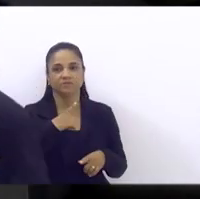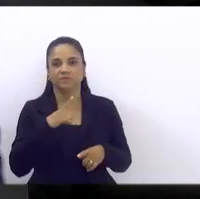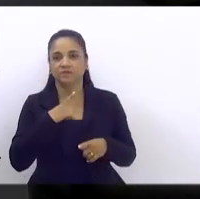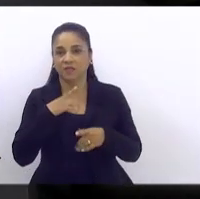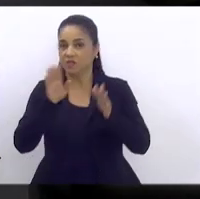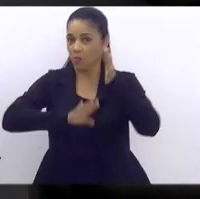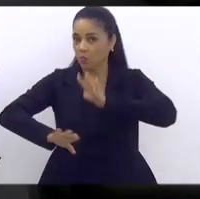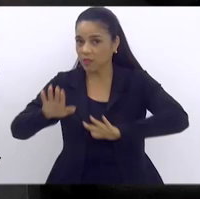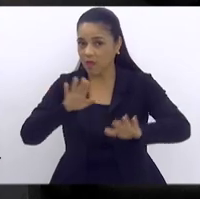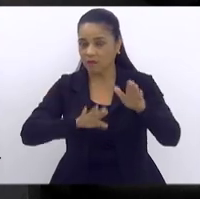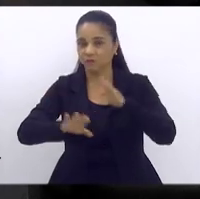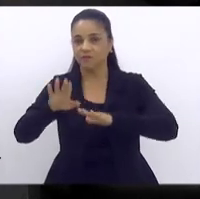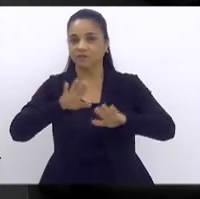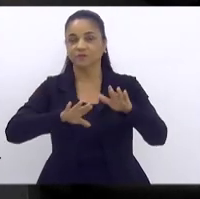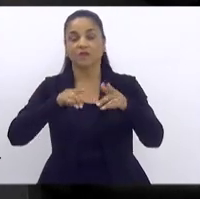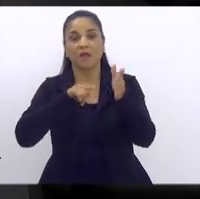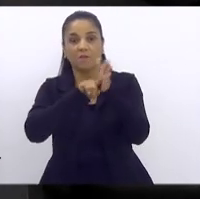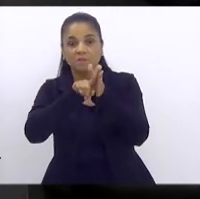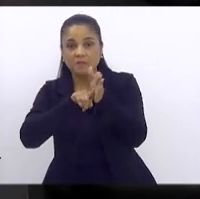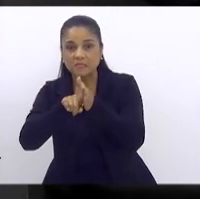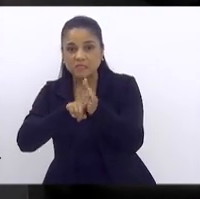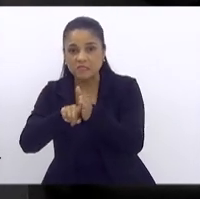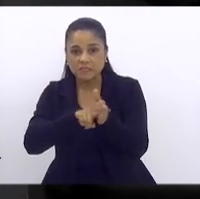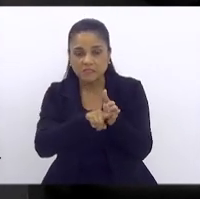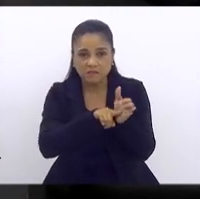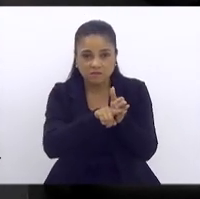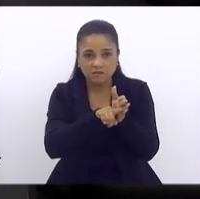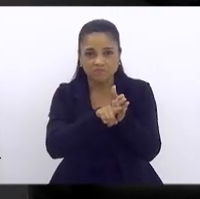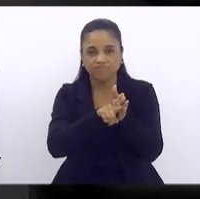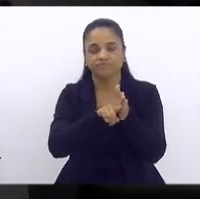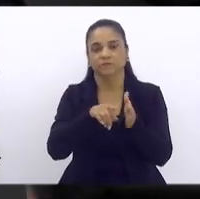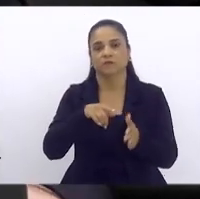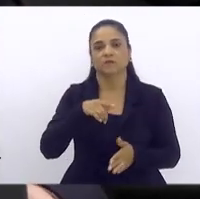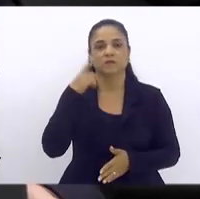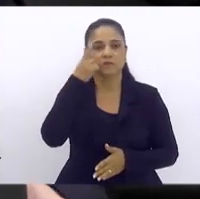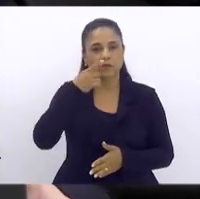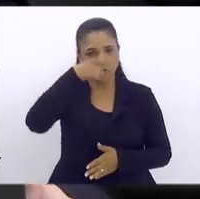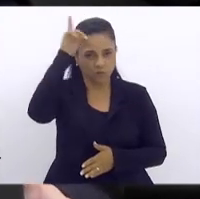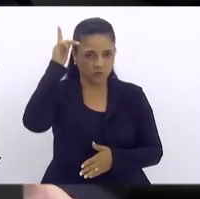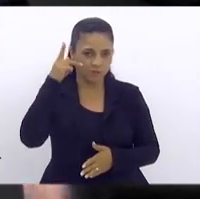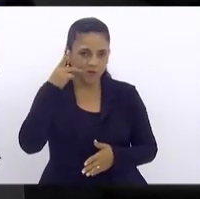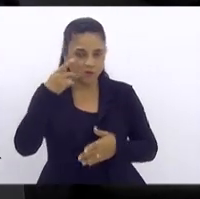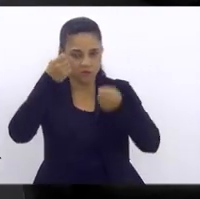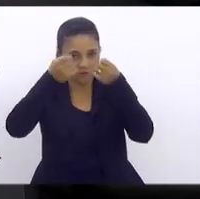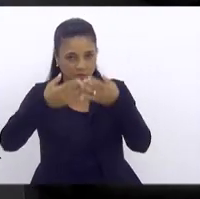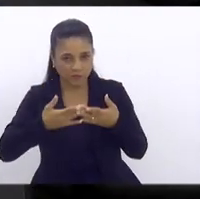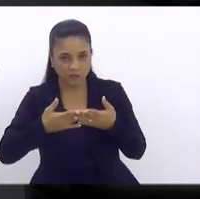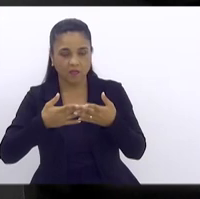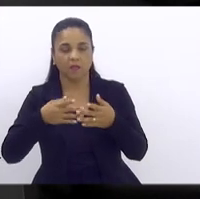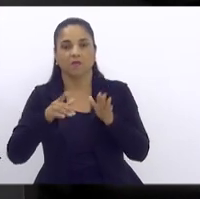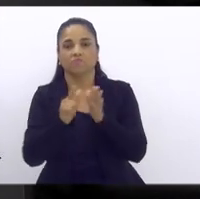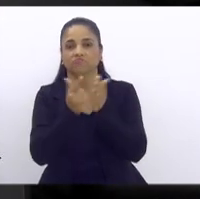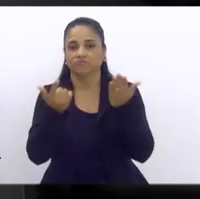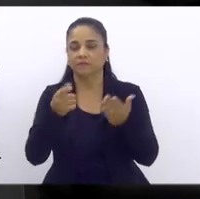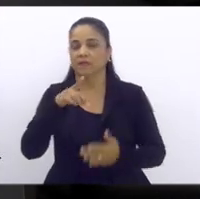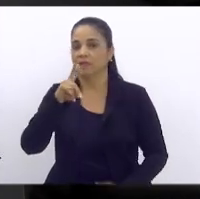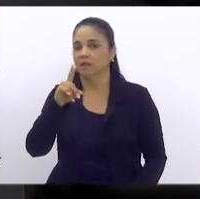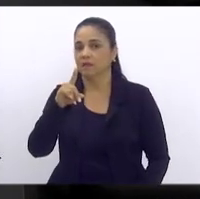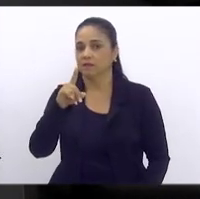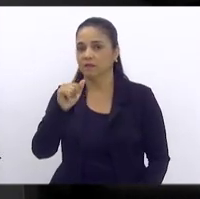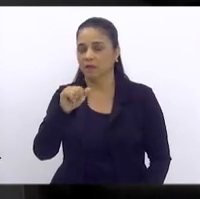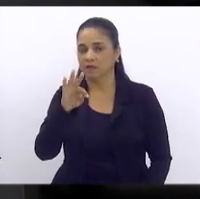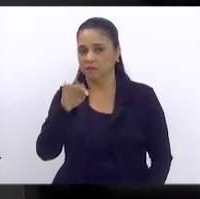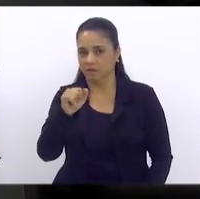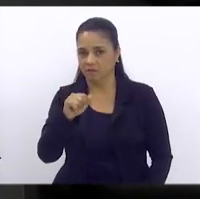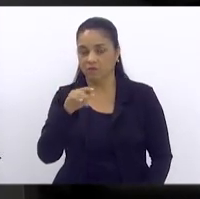esse cuidado. E aí, essa pesquisa, deputado Luiz Paulo, que eu falei, do Datafolha com o Fórum Brasileiro de Segurança Pública, ela é